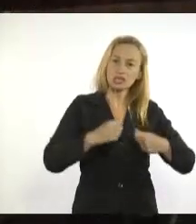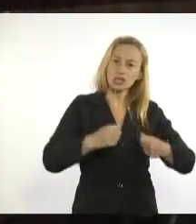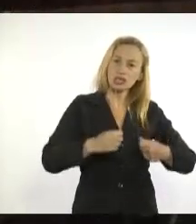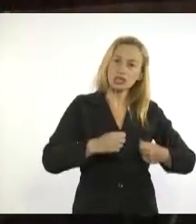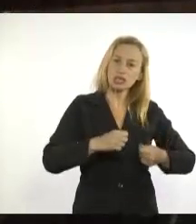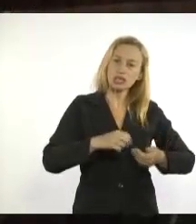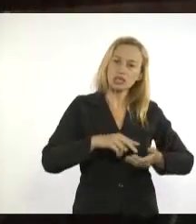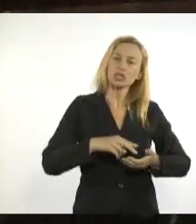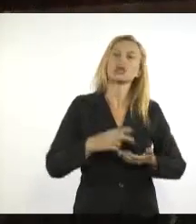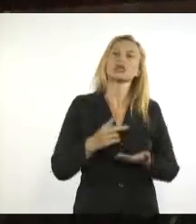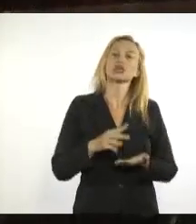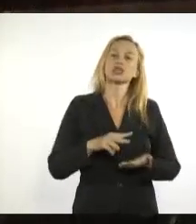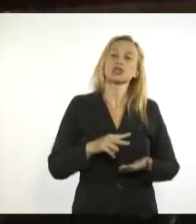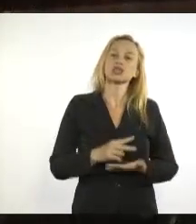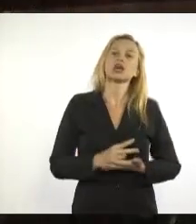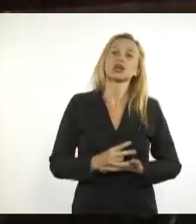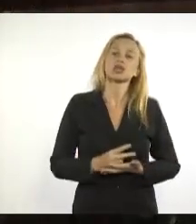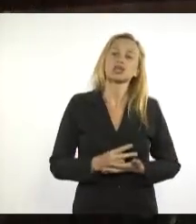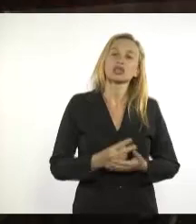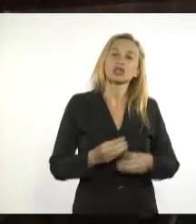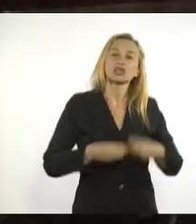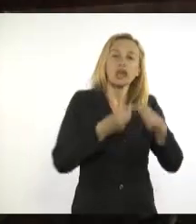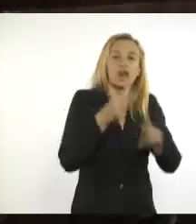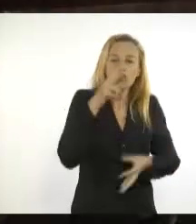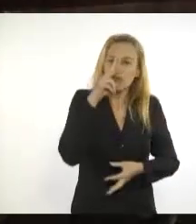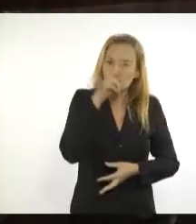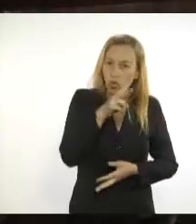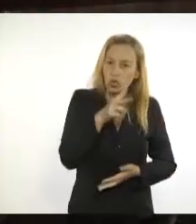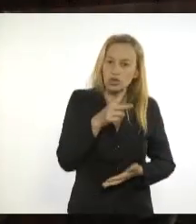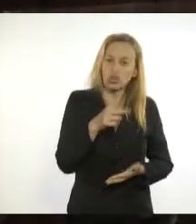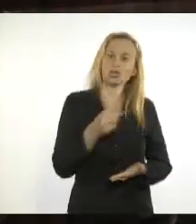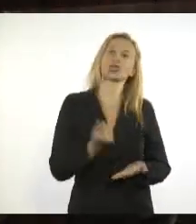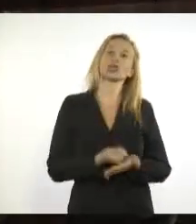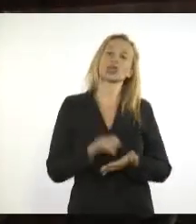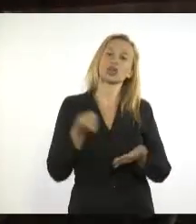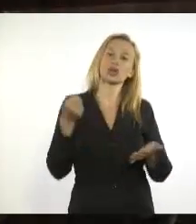concretizar esse pedido de CPI. Muito obrigada.